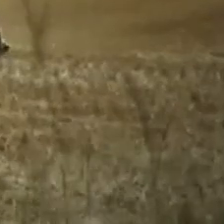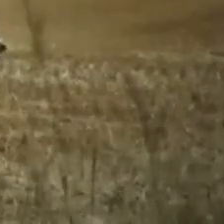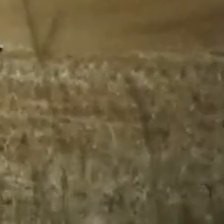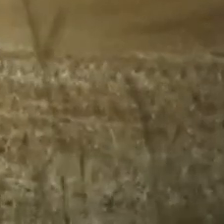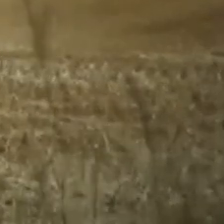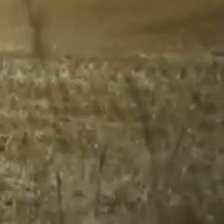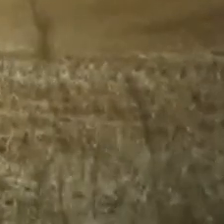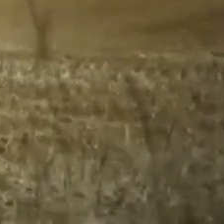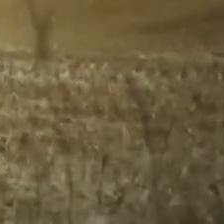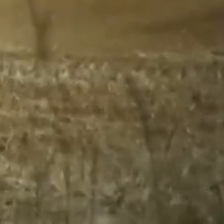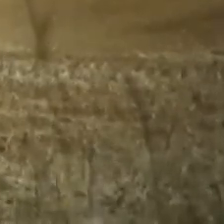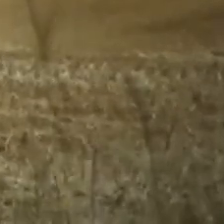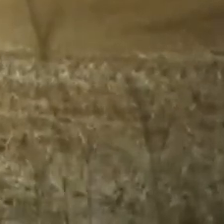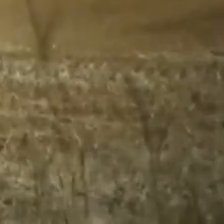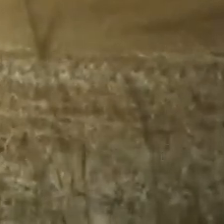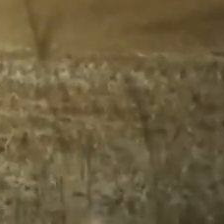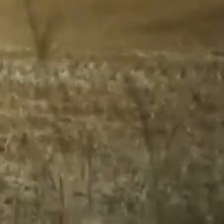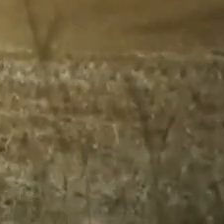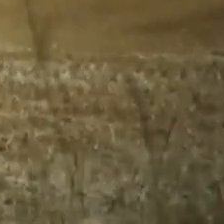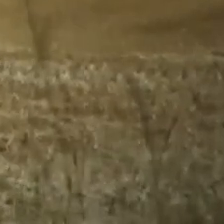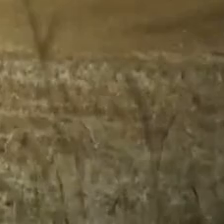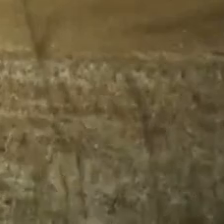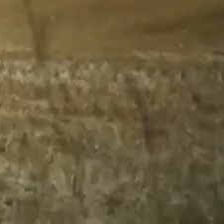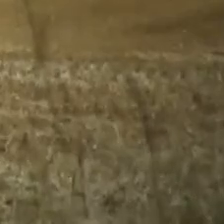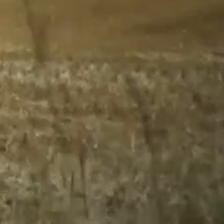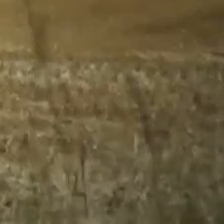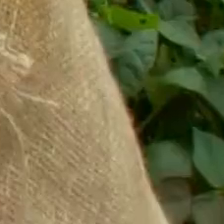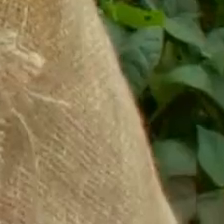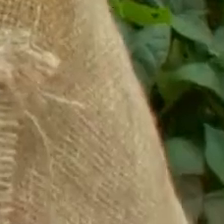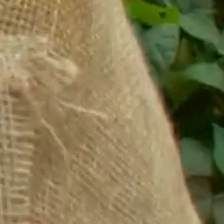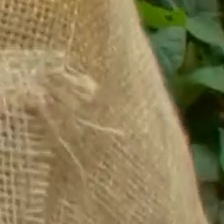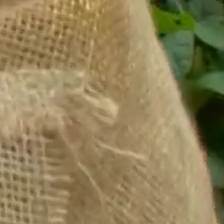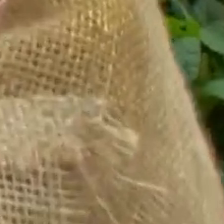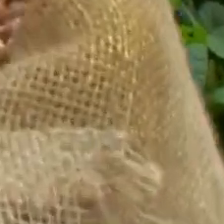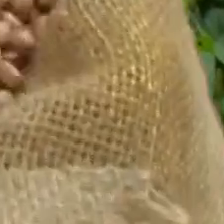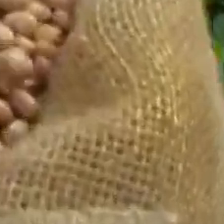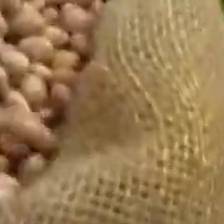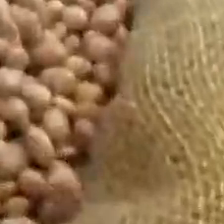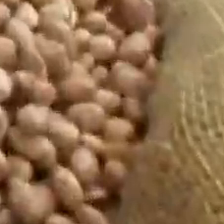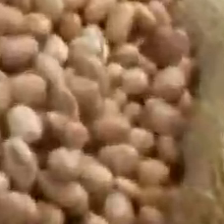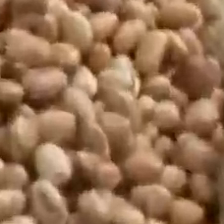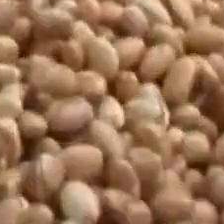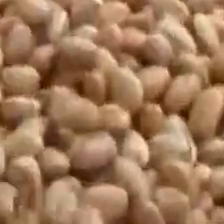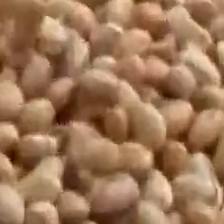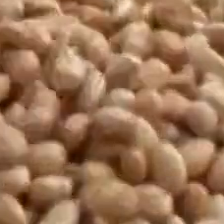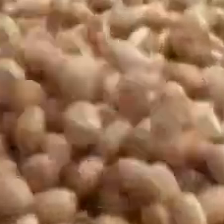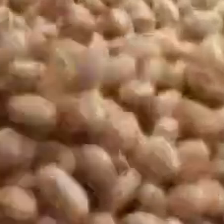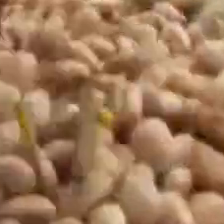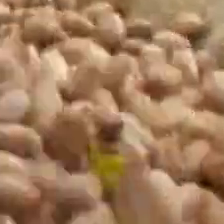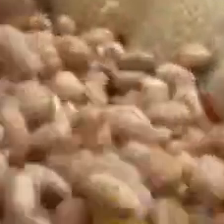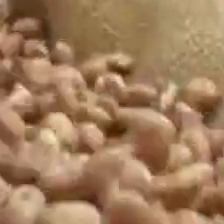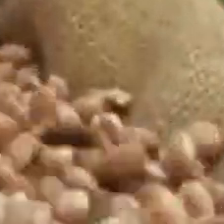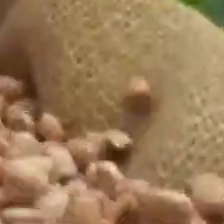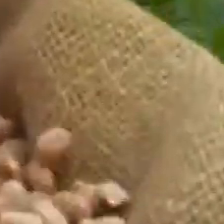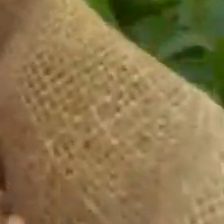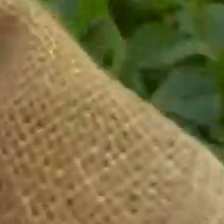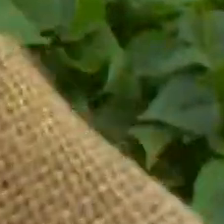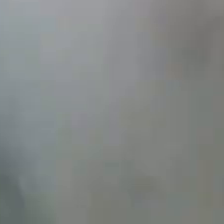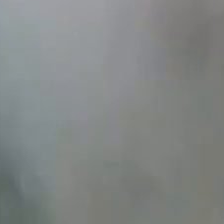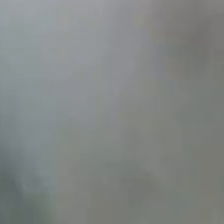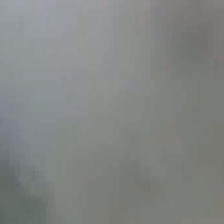que aperta mais a vida, teus risonhos lindos campos têm mais